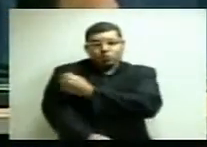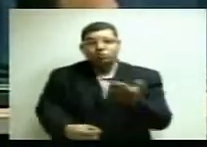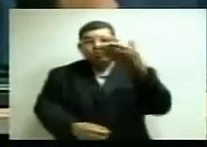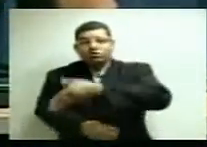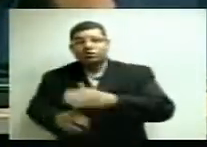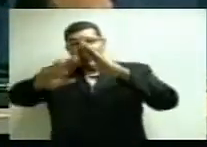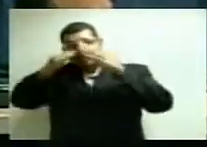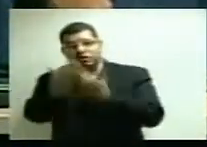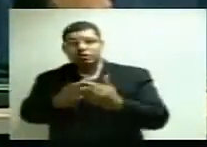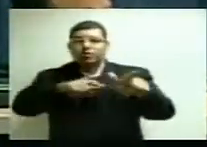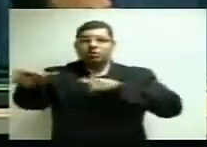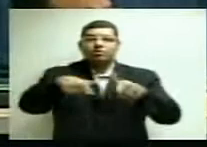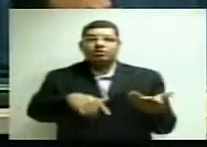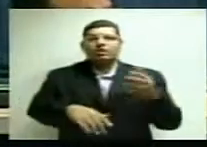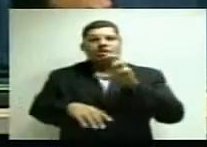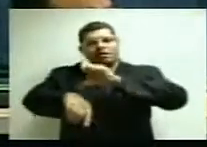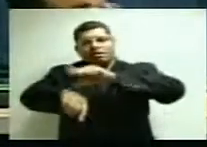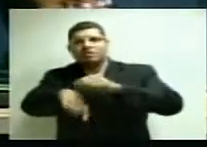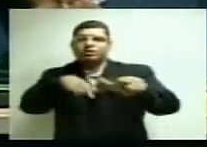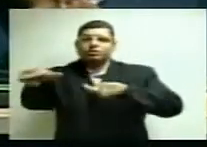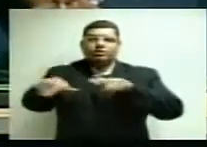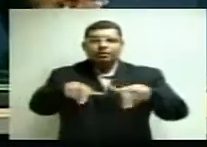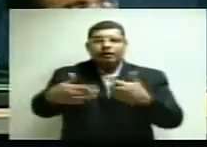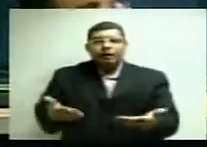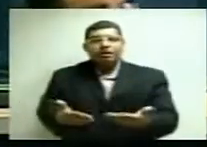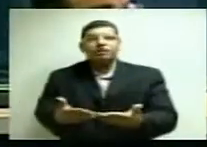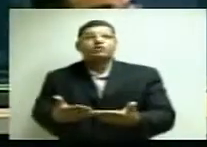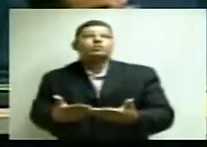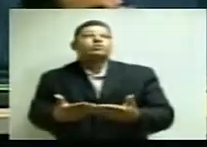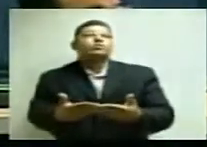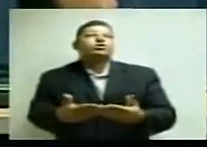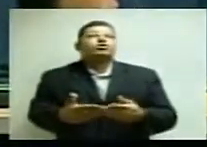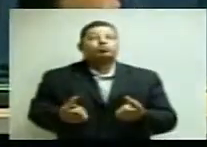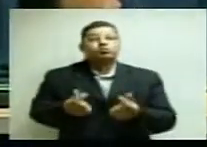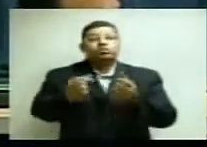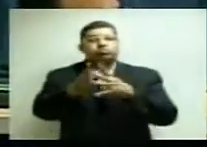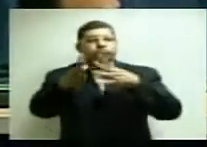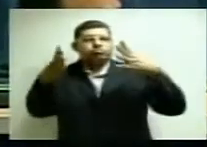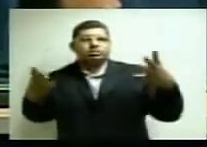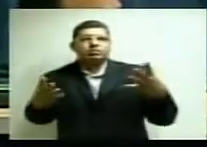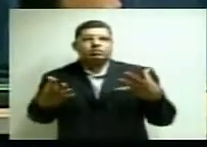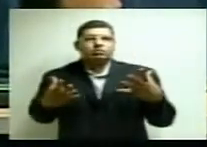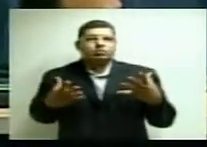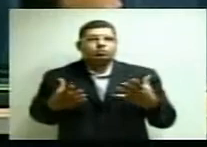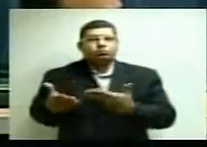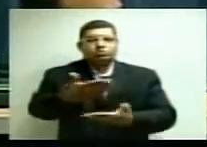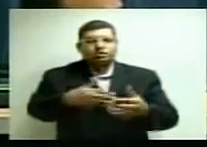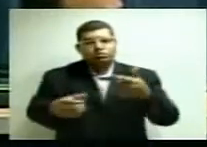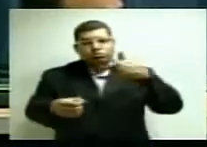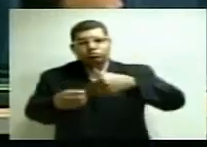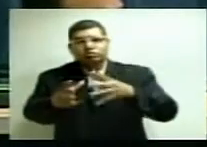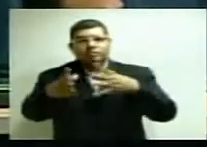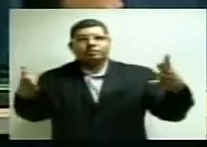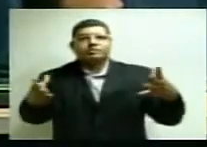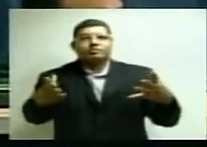na escola, o trabalhador chega atrasado, o custo de transporte aumenta, o custo de combustível